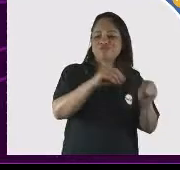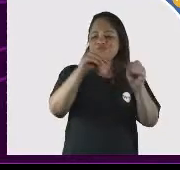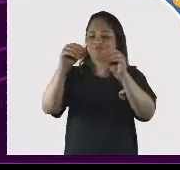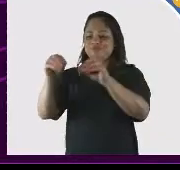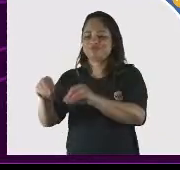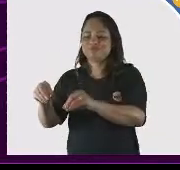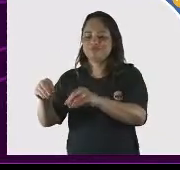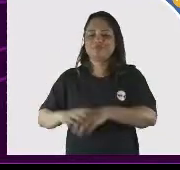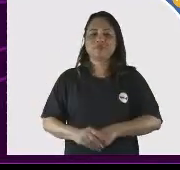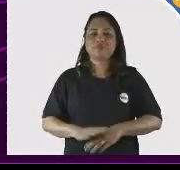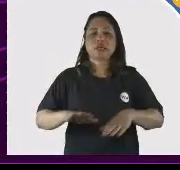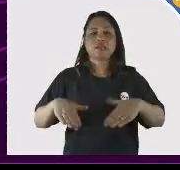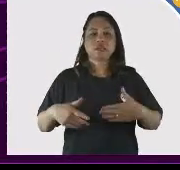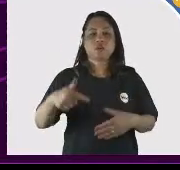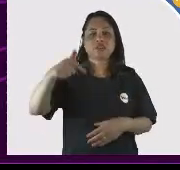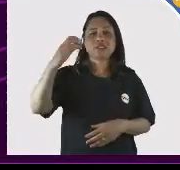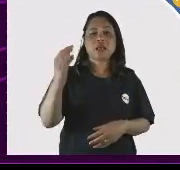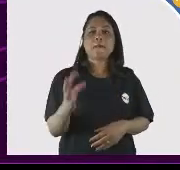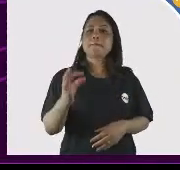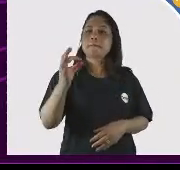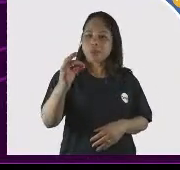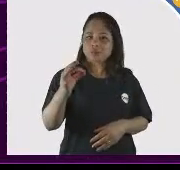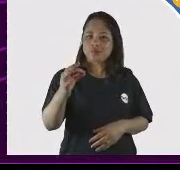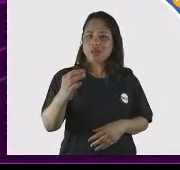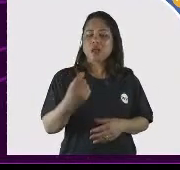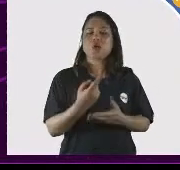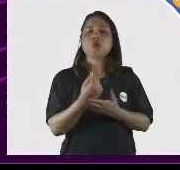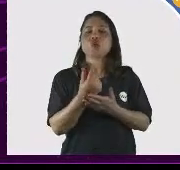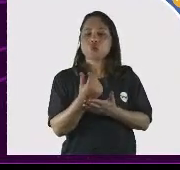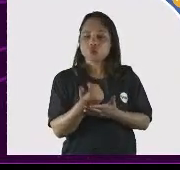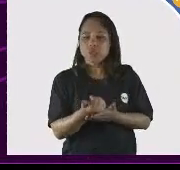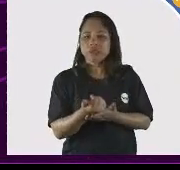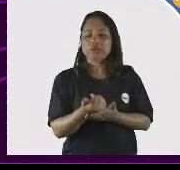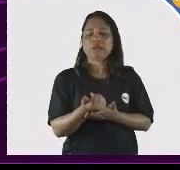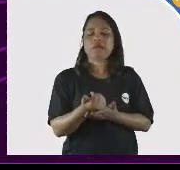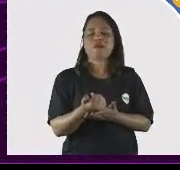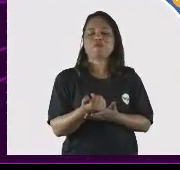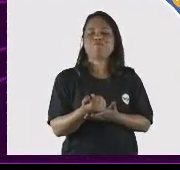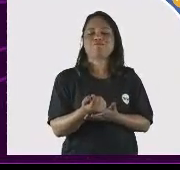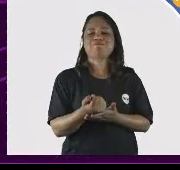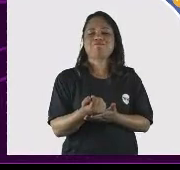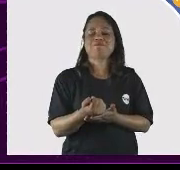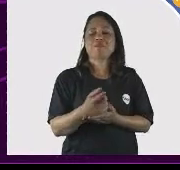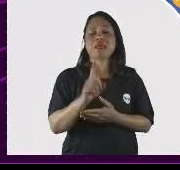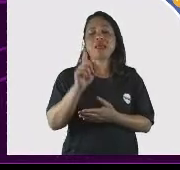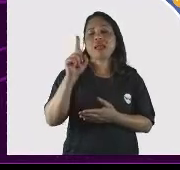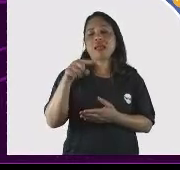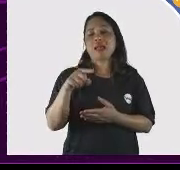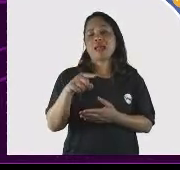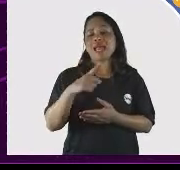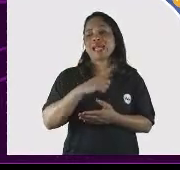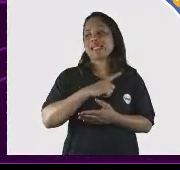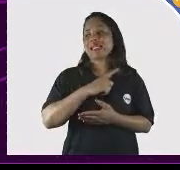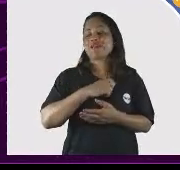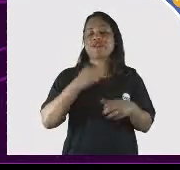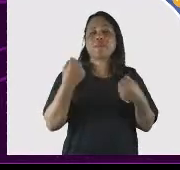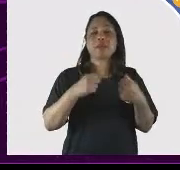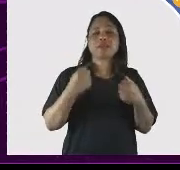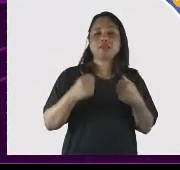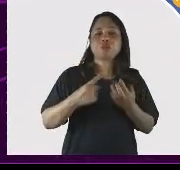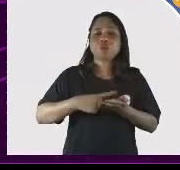da carteira o banco Mercedes passou por renegociação